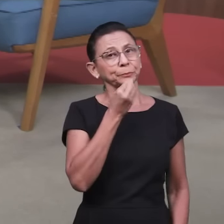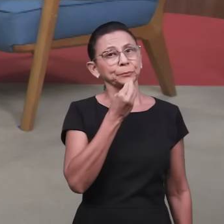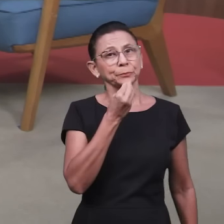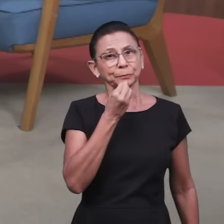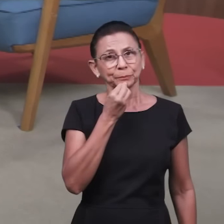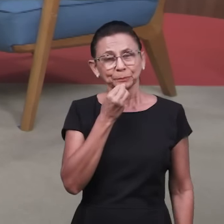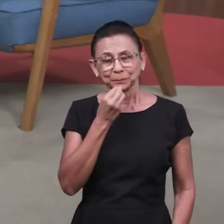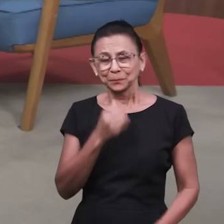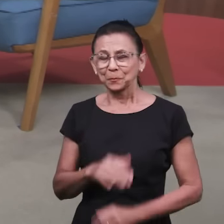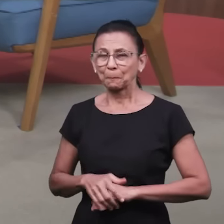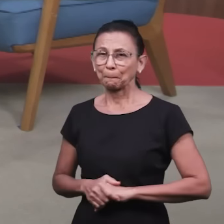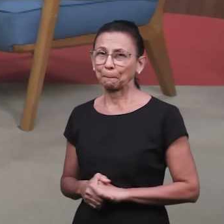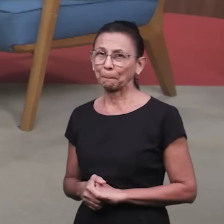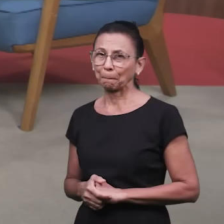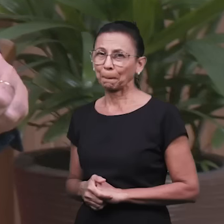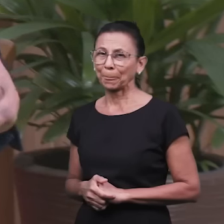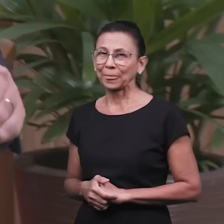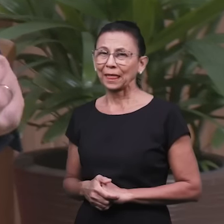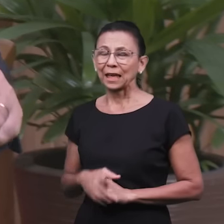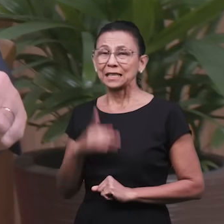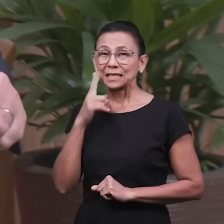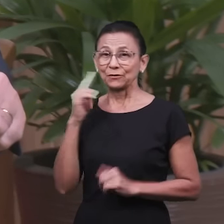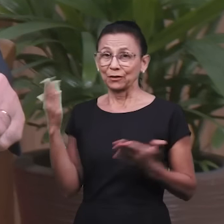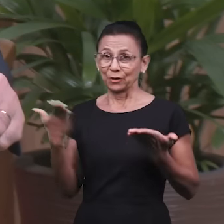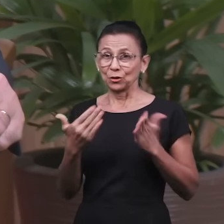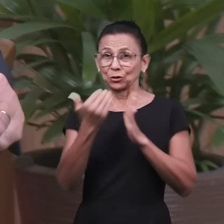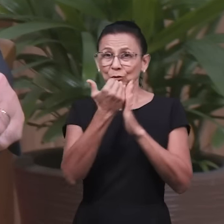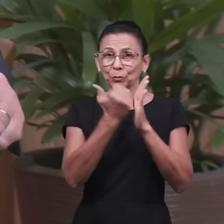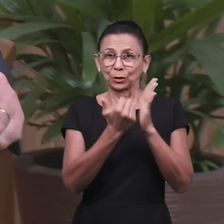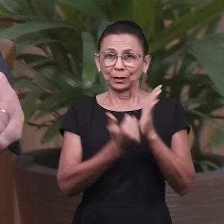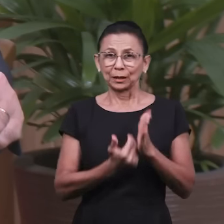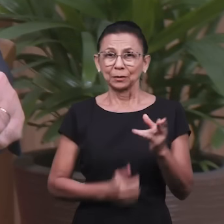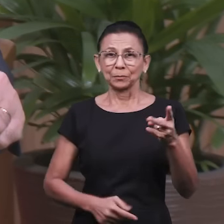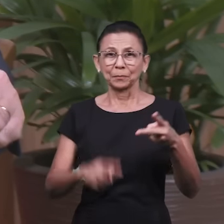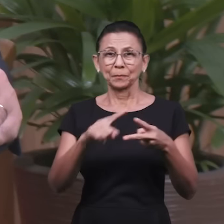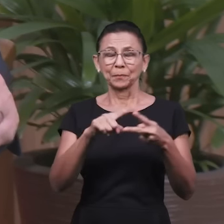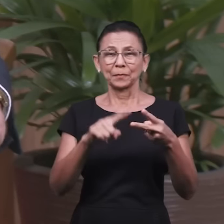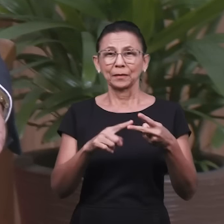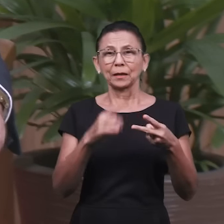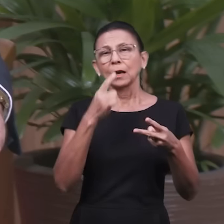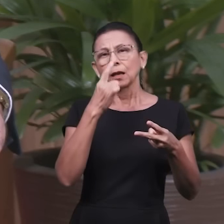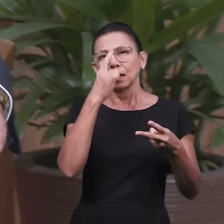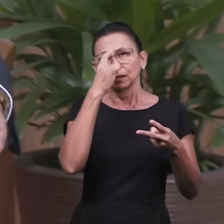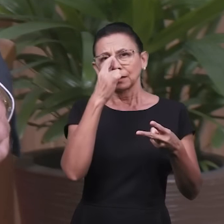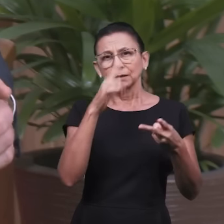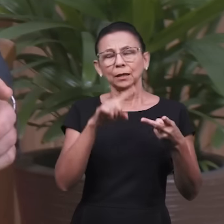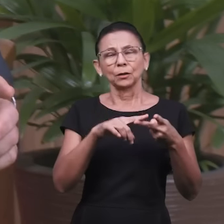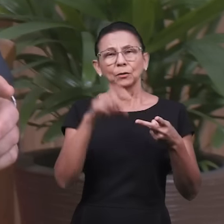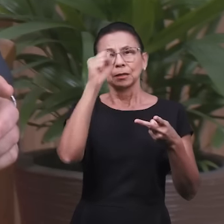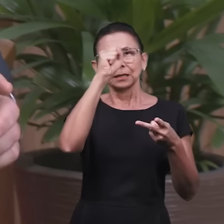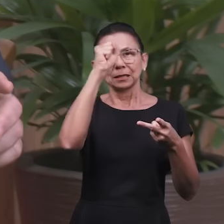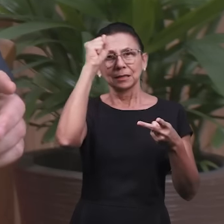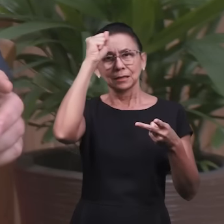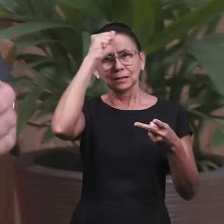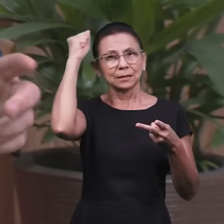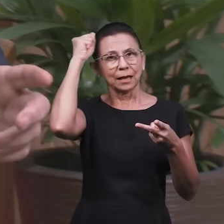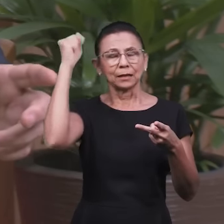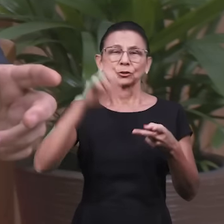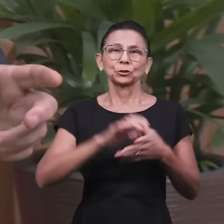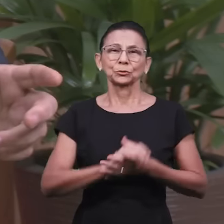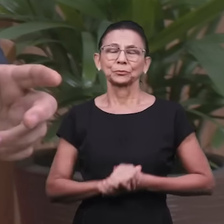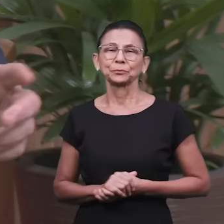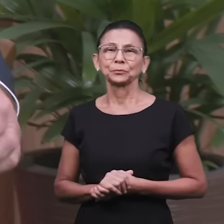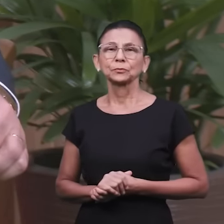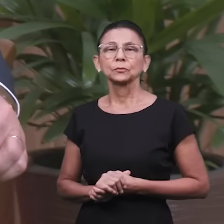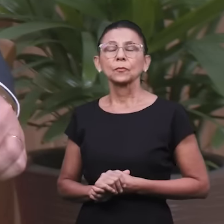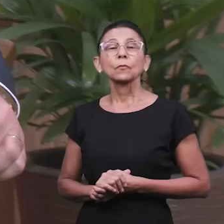tempo oportuno. No programa de hoje, no quadro Lições do Manaim, eu recebo os pastores Daniel Moreira e Sérgio Souza e nós vamos